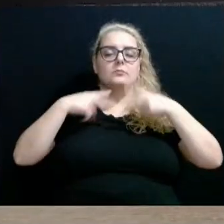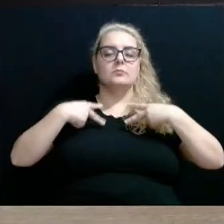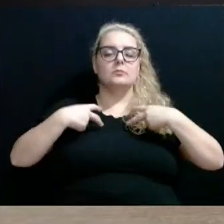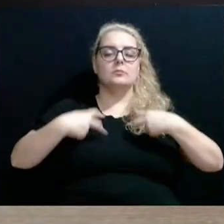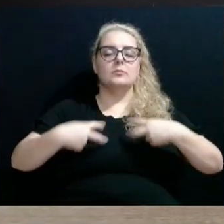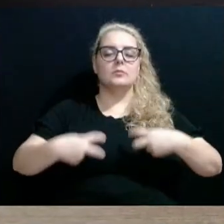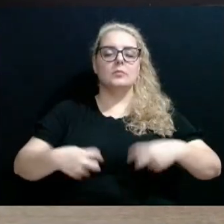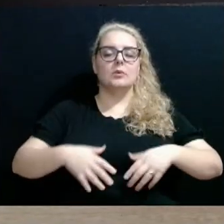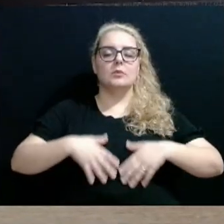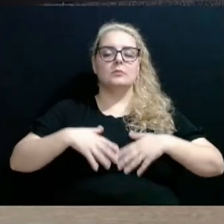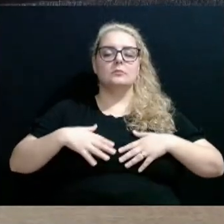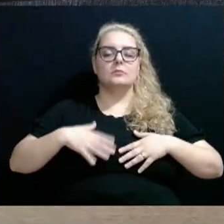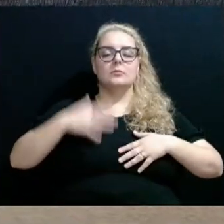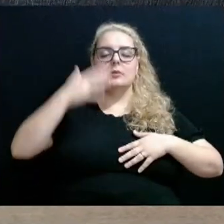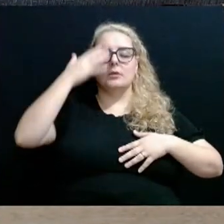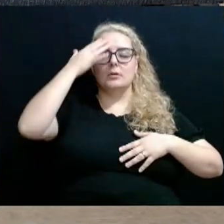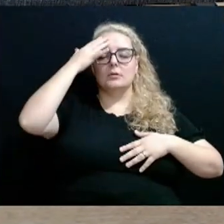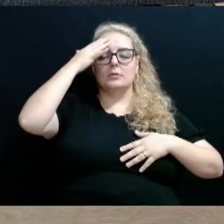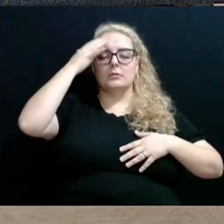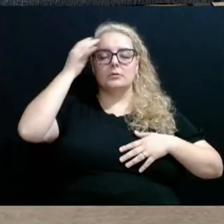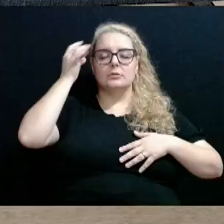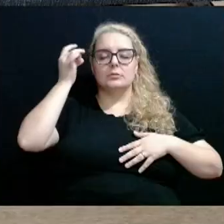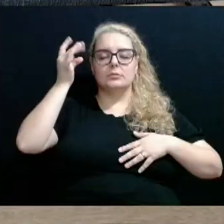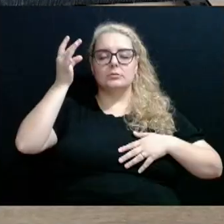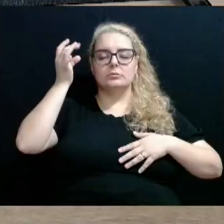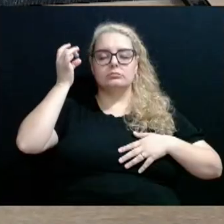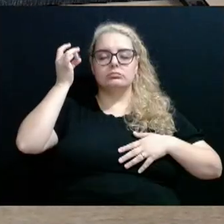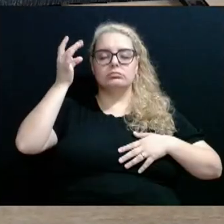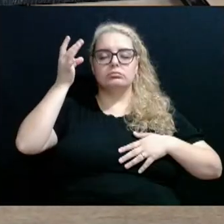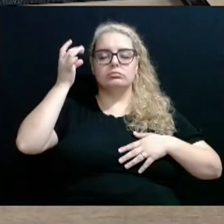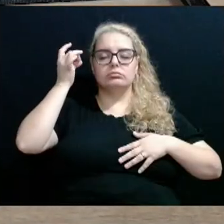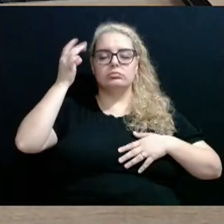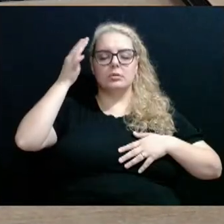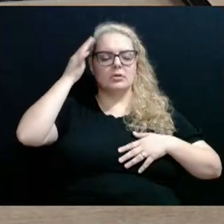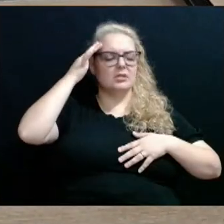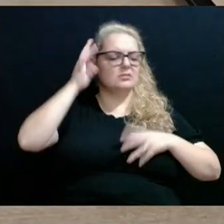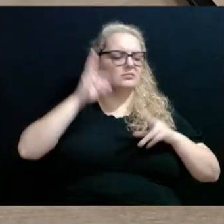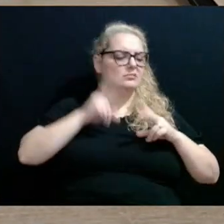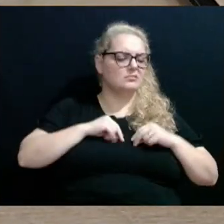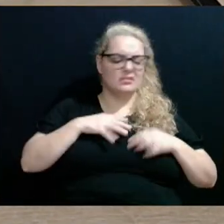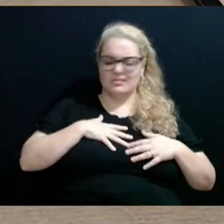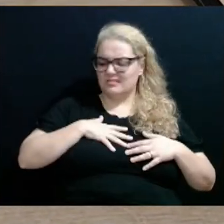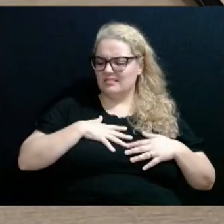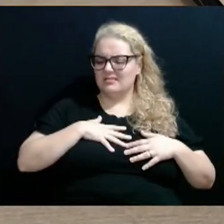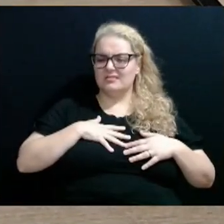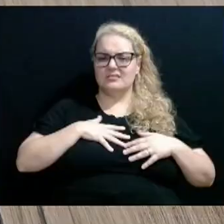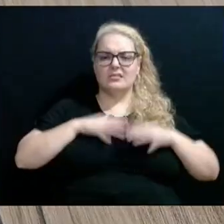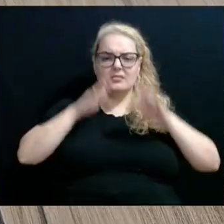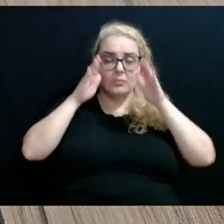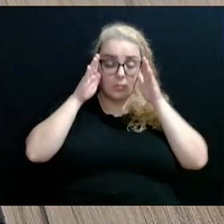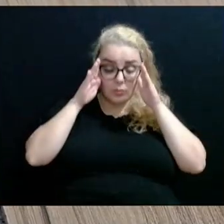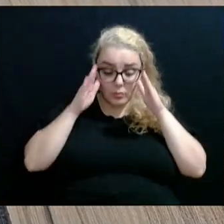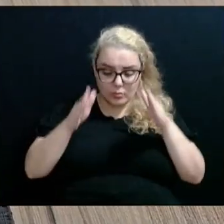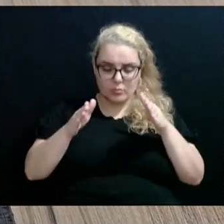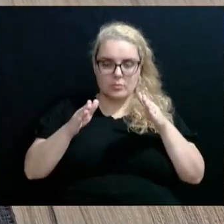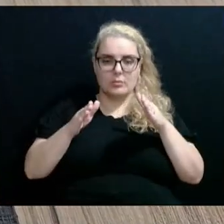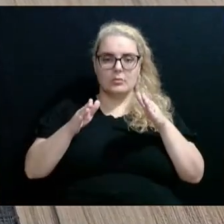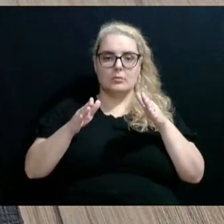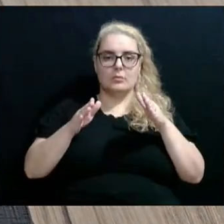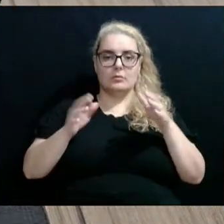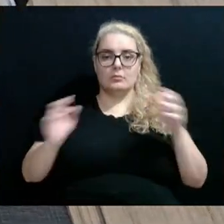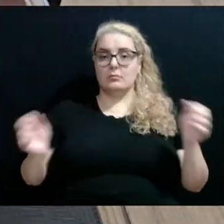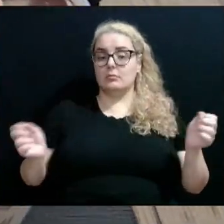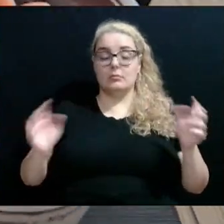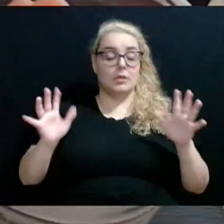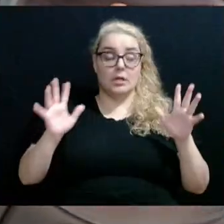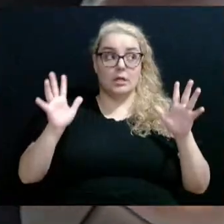me deu dor de cabeça, ou, nossa, eu senti que eu fiquei mais focada, eu fiquei mais desperta.